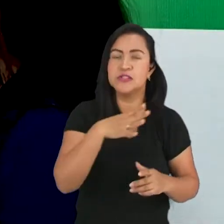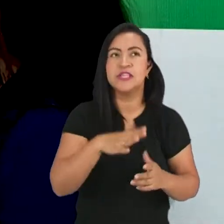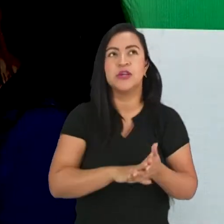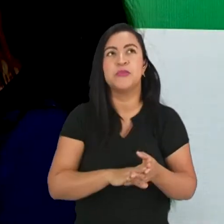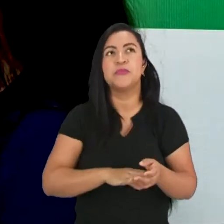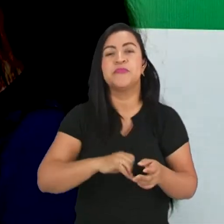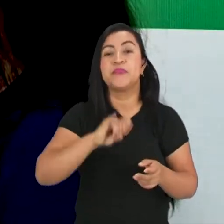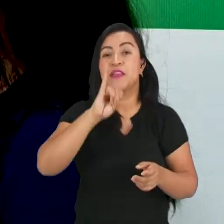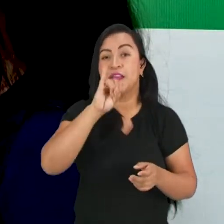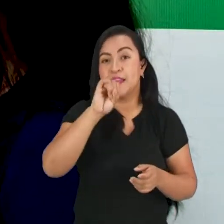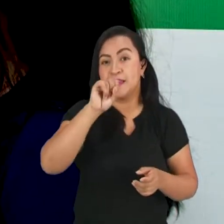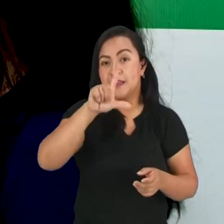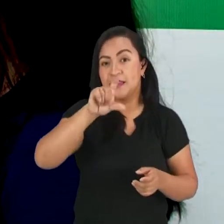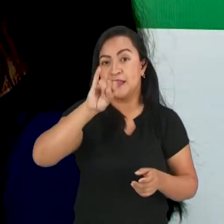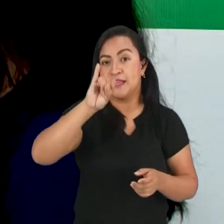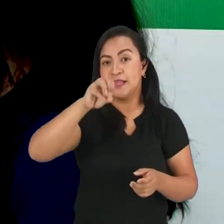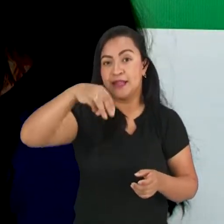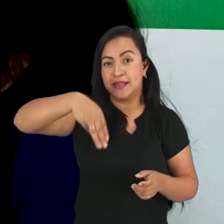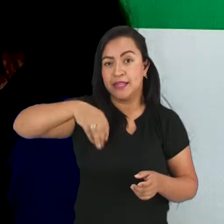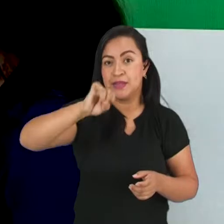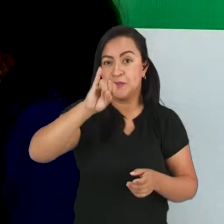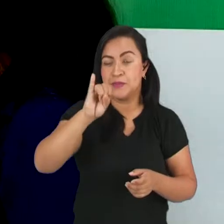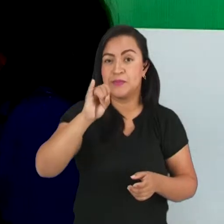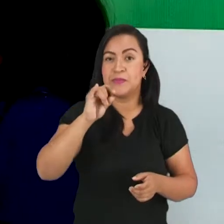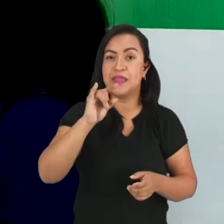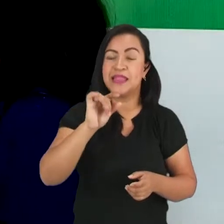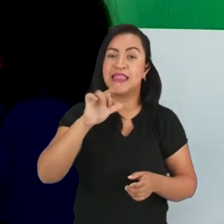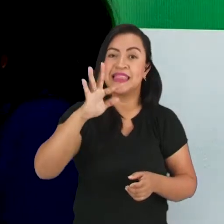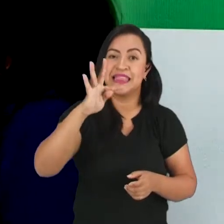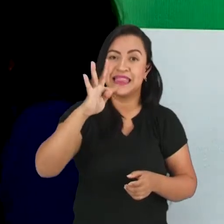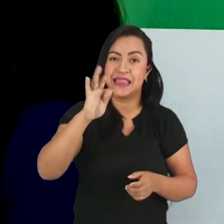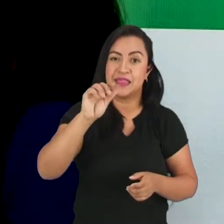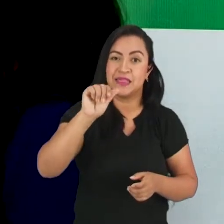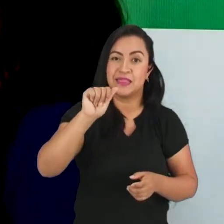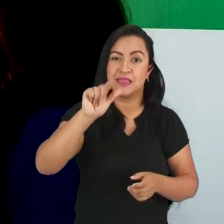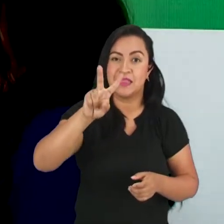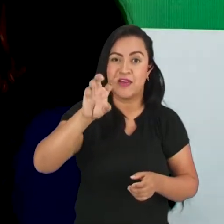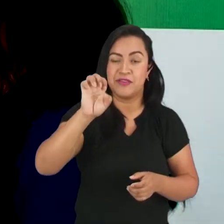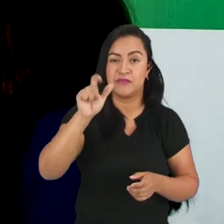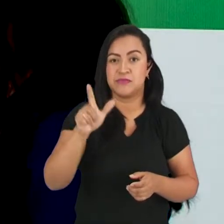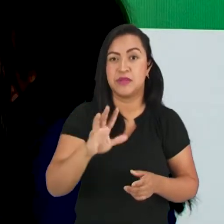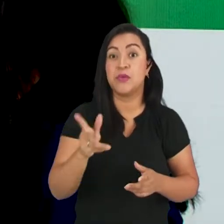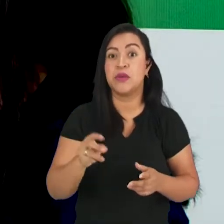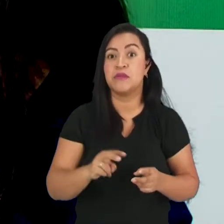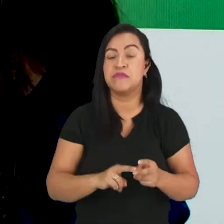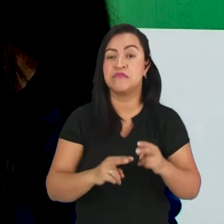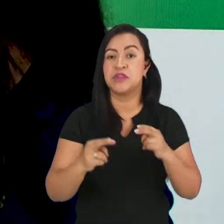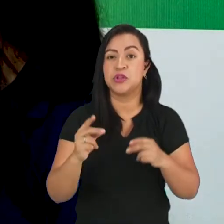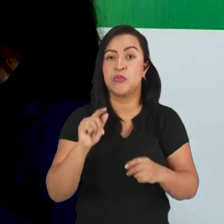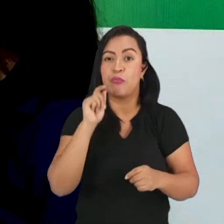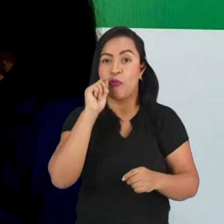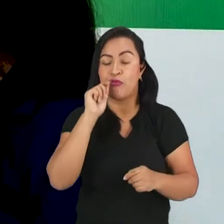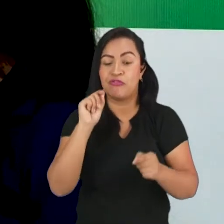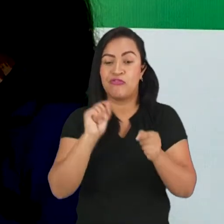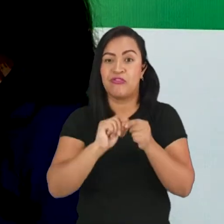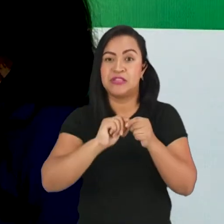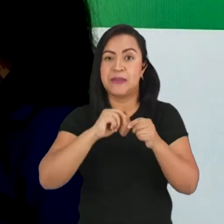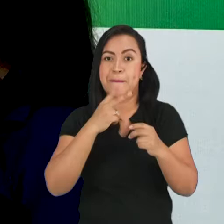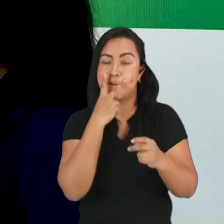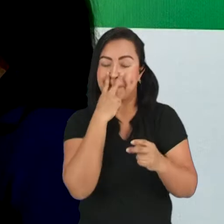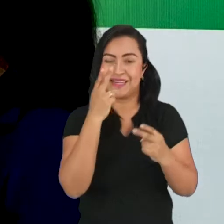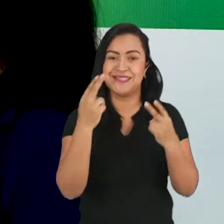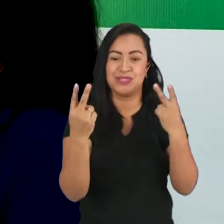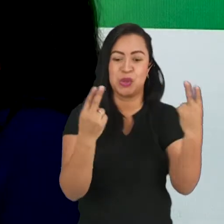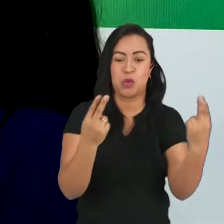inimitáveis. Ó. Quando eu falo inimitáveis, quer dizer o quê? Que não pode imitar. Ok? Olha só a pergunta sobre isso.